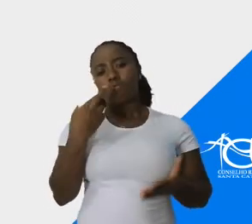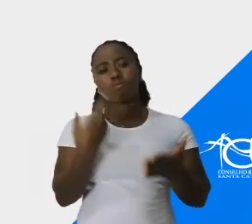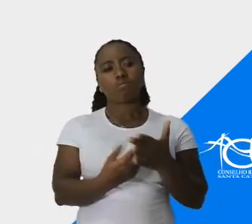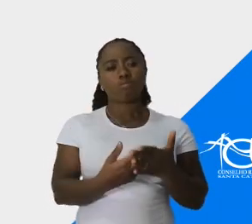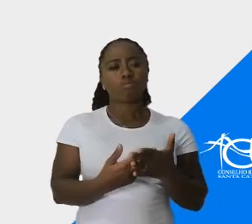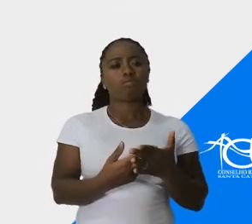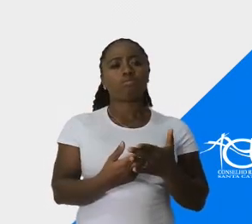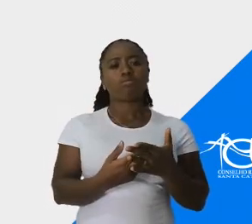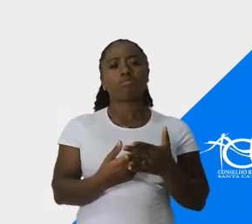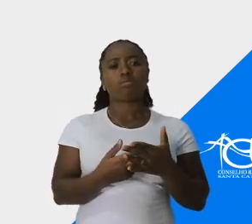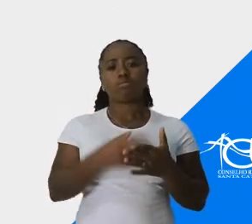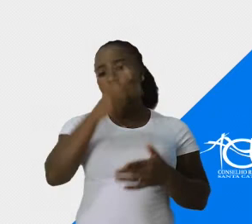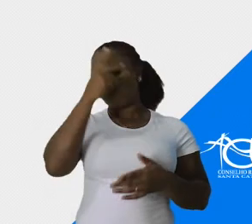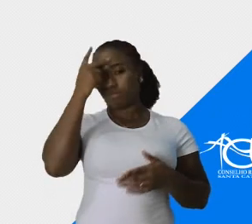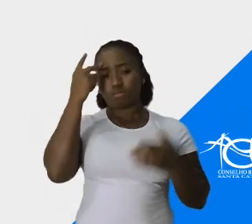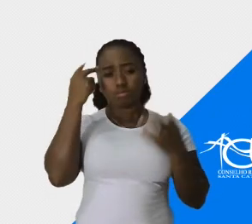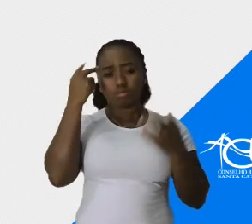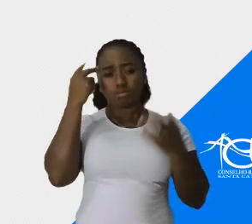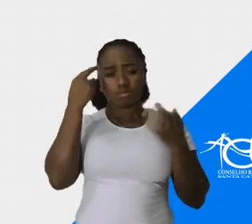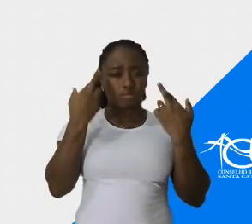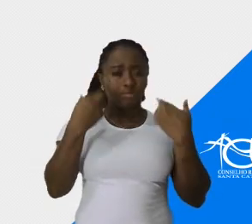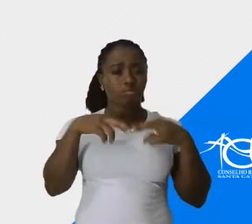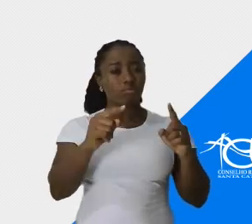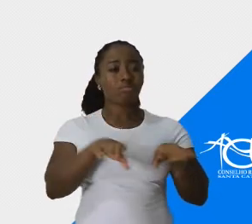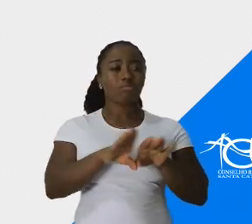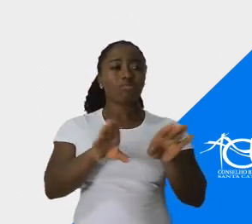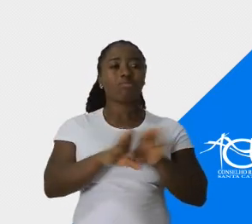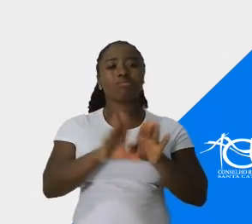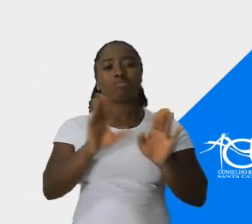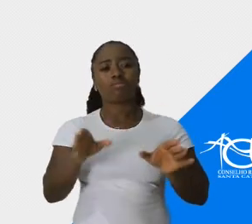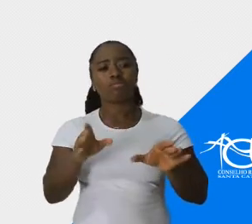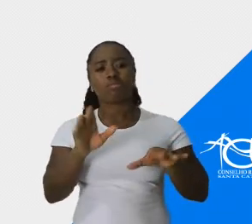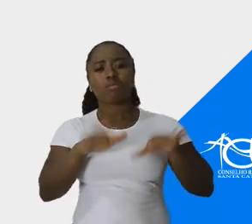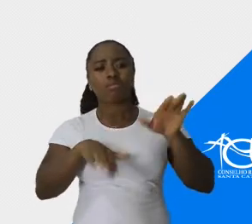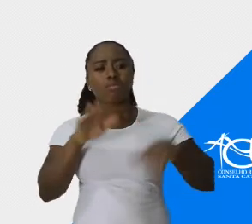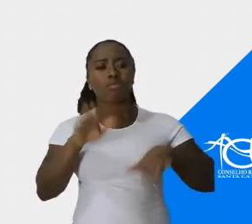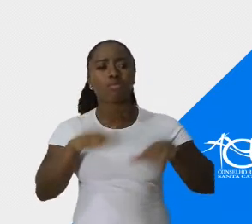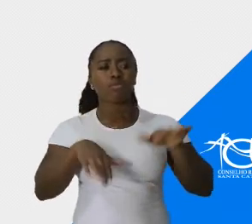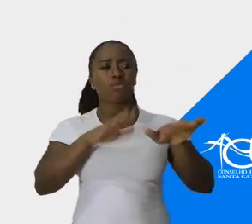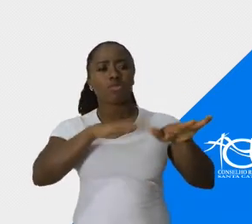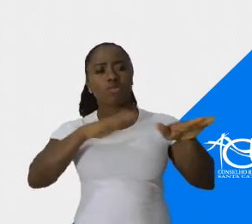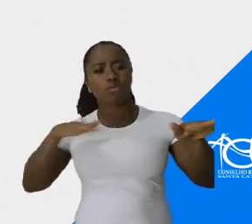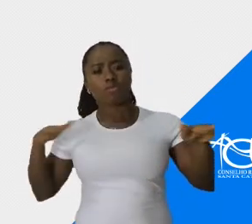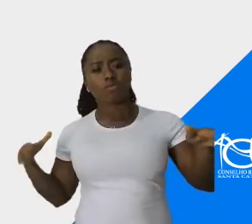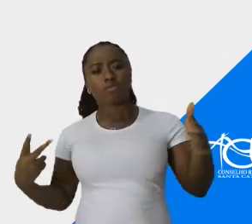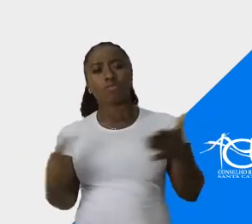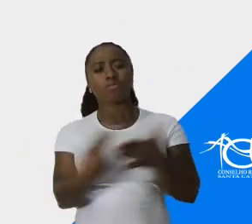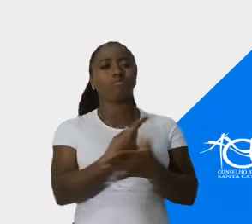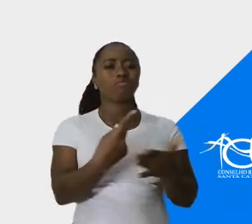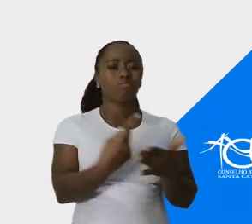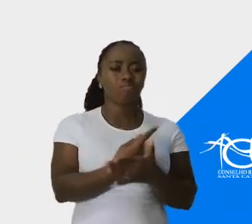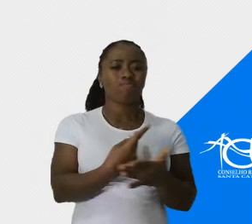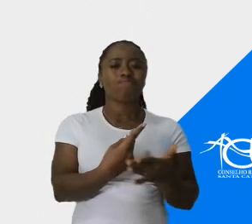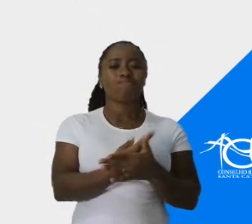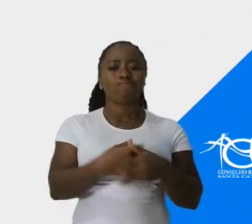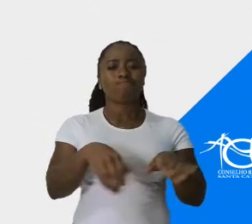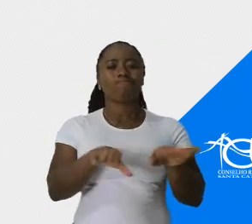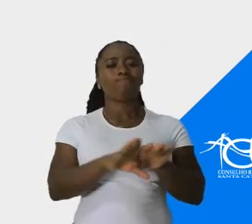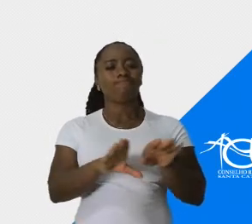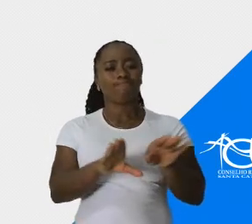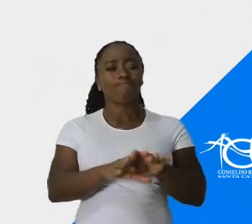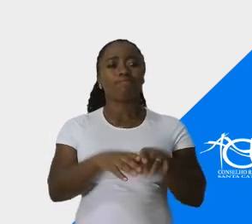reagir à conduta inadequada das pessoas, inclusive na relação com os outros no trânsito, etc., etc. Então, essa relação, ela é muito importante